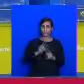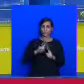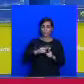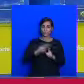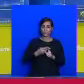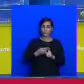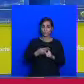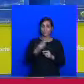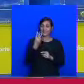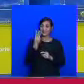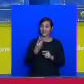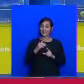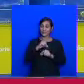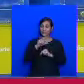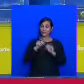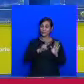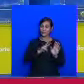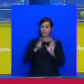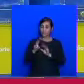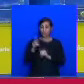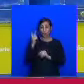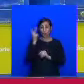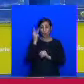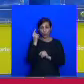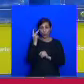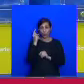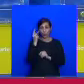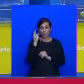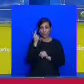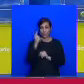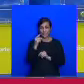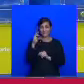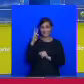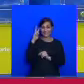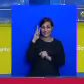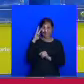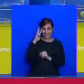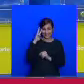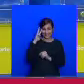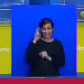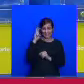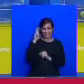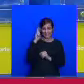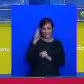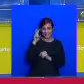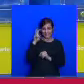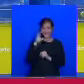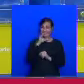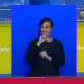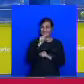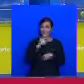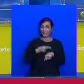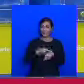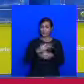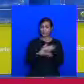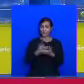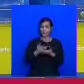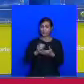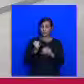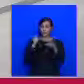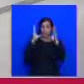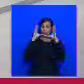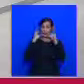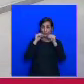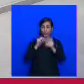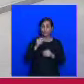Dupla Sena conta com três sorteios semanais normalmente as terças Quintas e sábados sempre a partir das